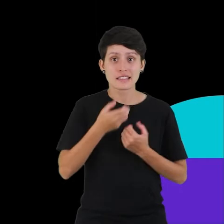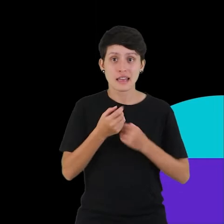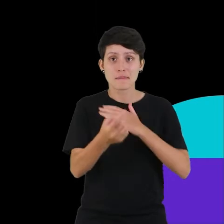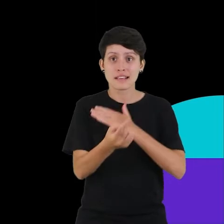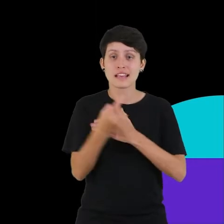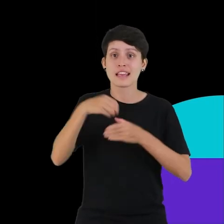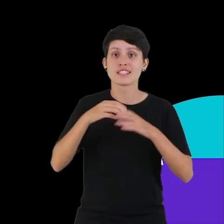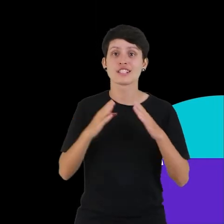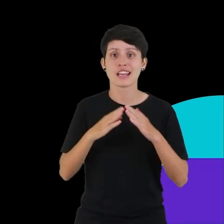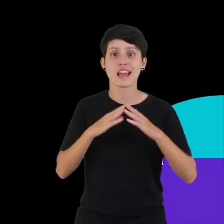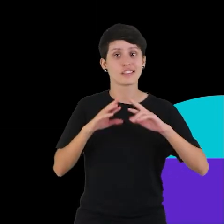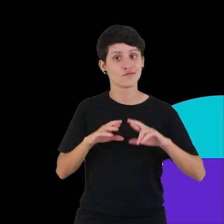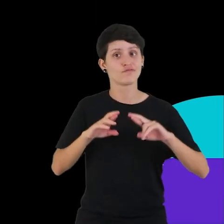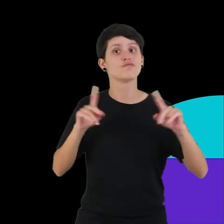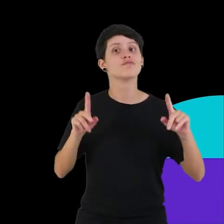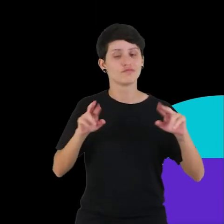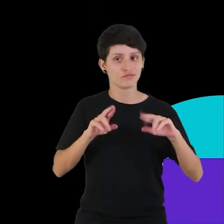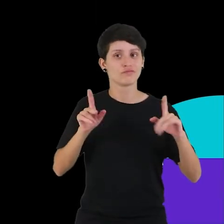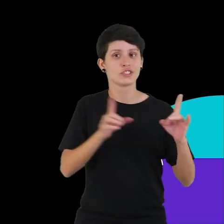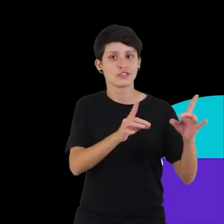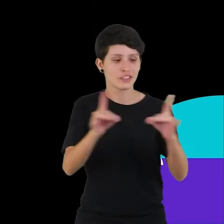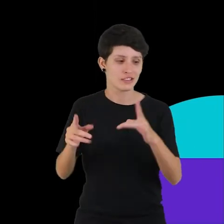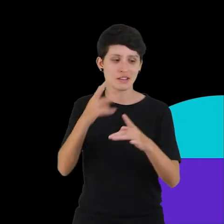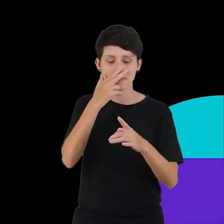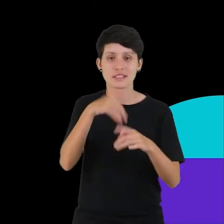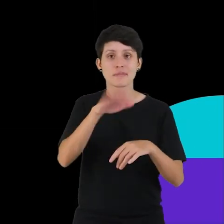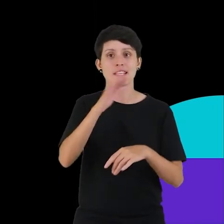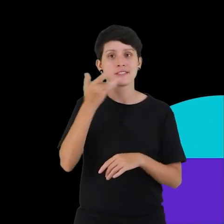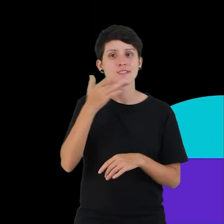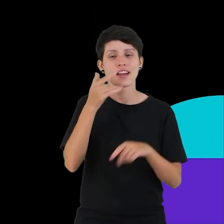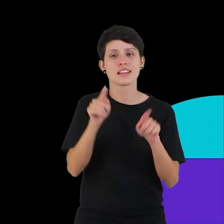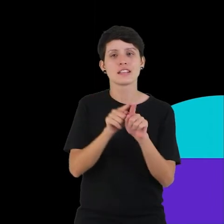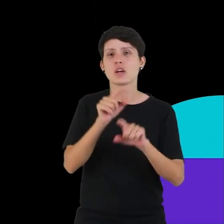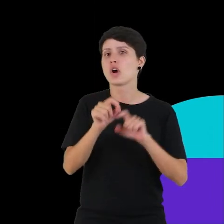muito tempo, vem na casa da gente entregar porta a porta.